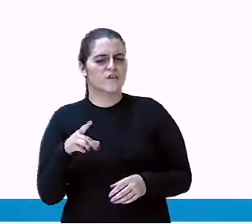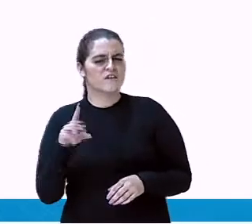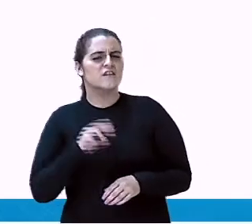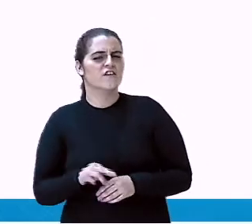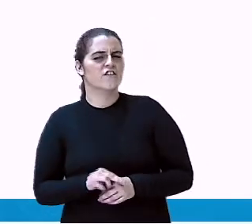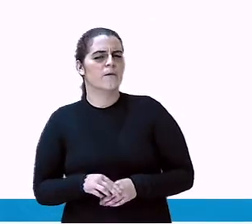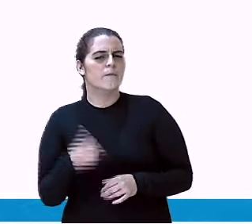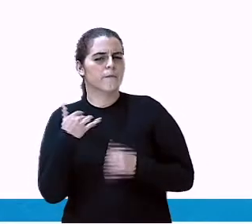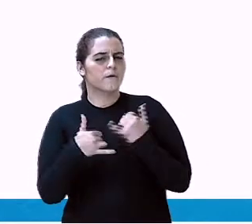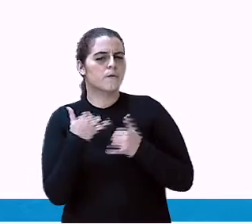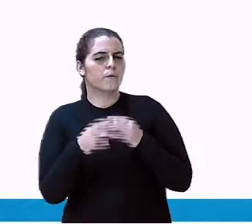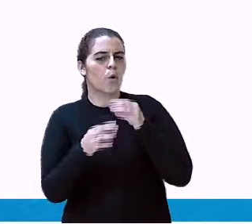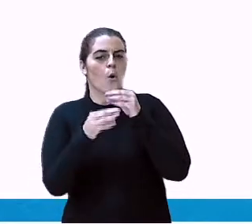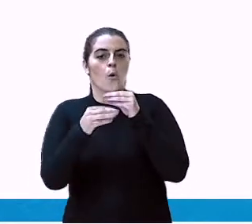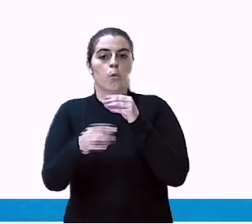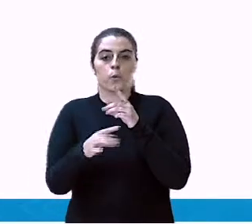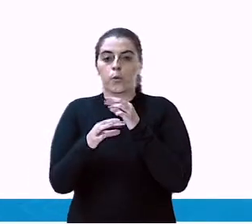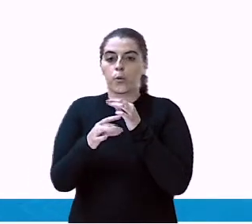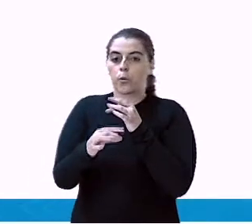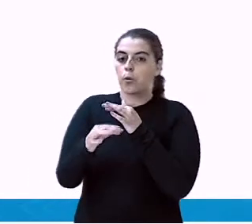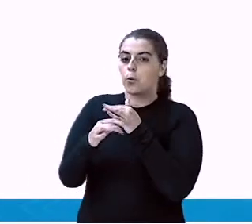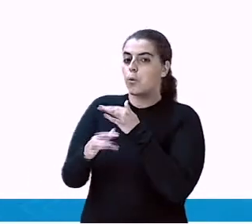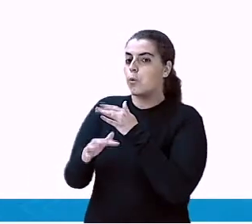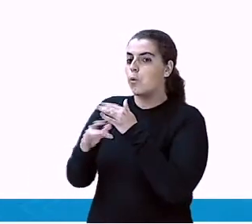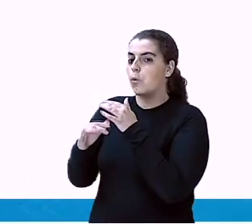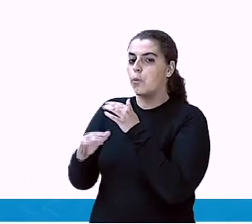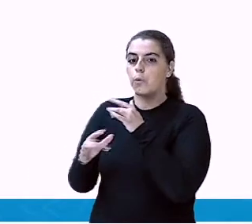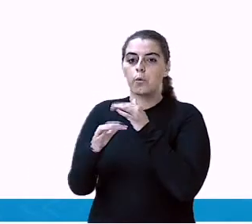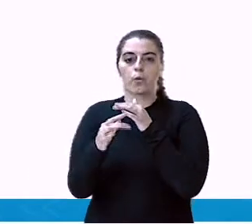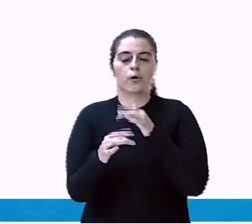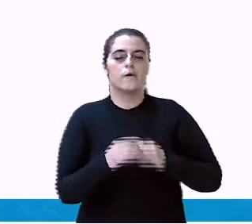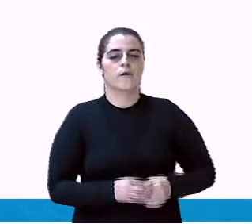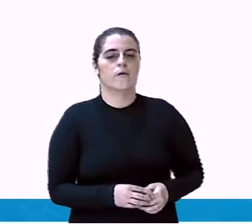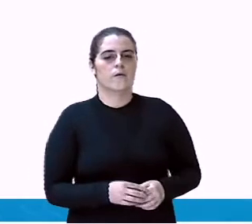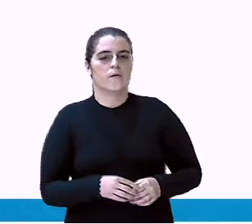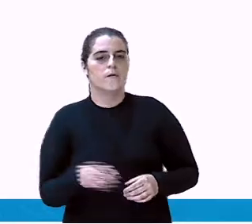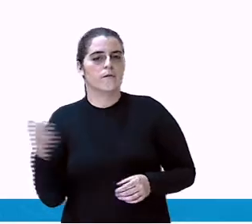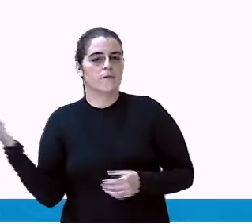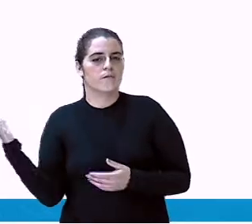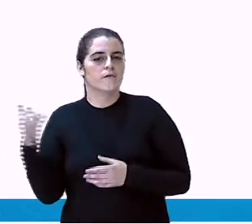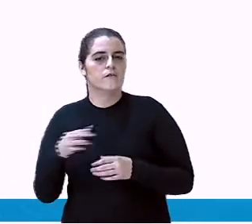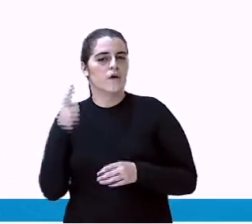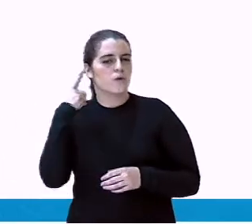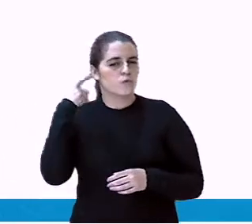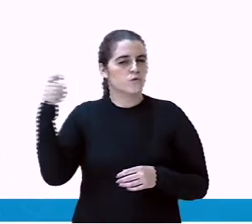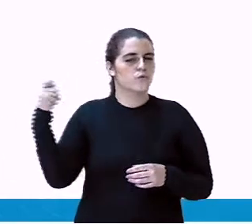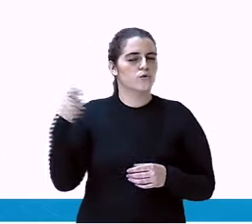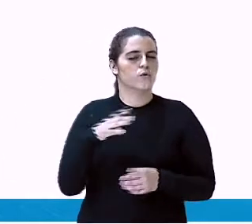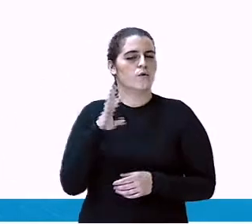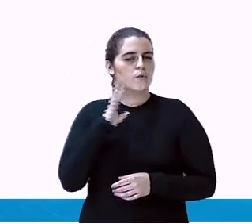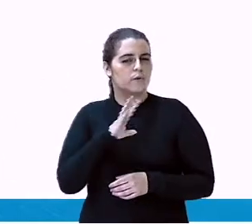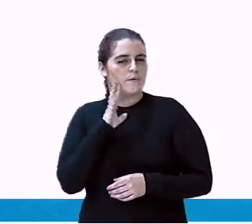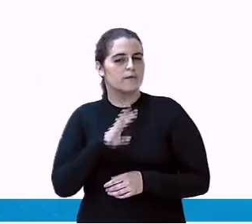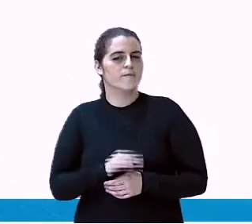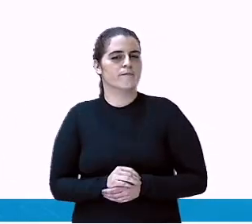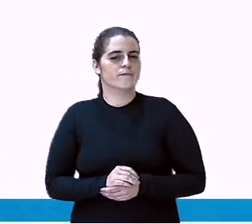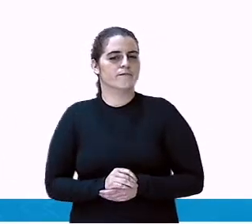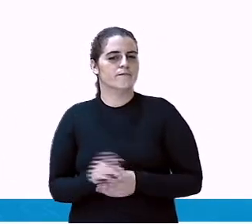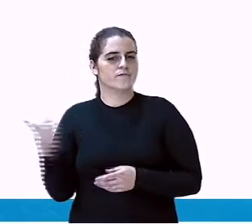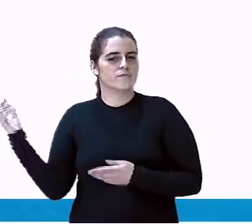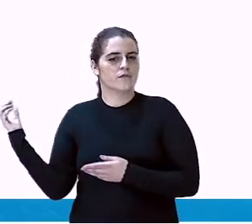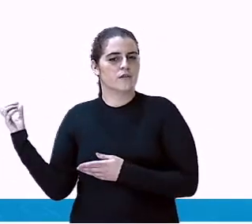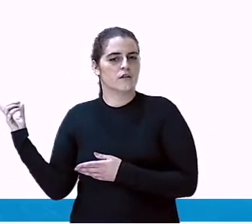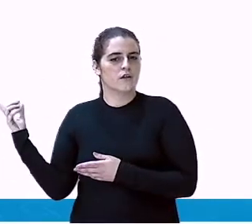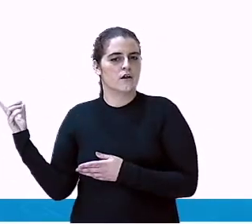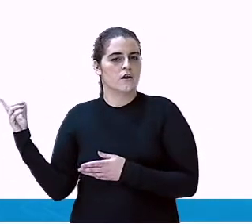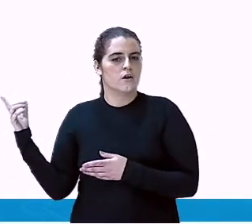Você tem que soprar, né? Para poder vibrar ali nos buraquinhos da flauta e sair o som dela, não é mesmo? E aqui a